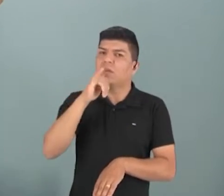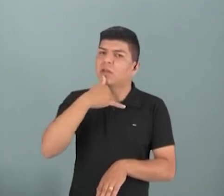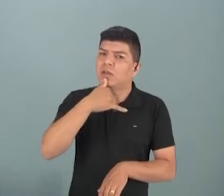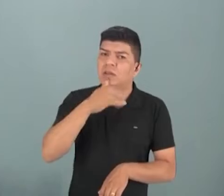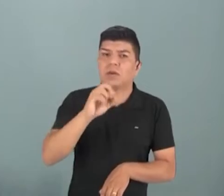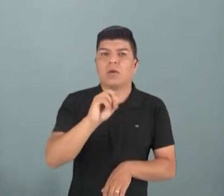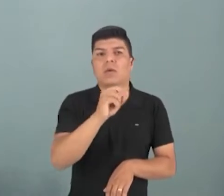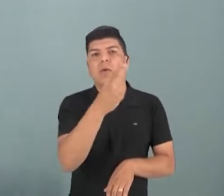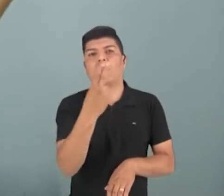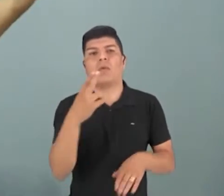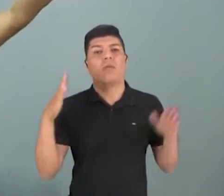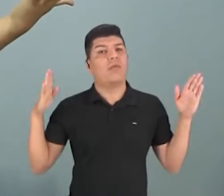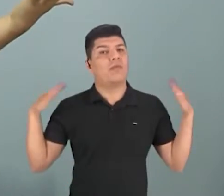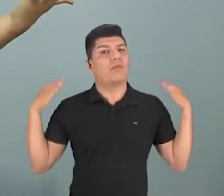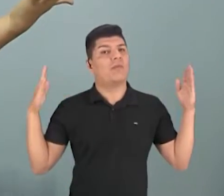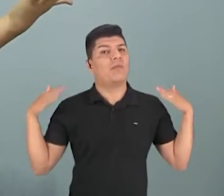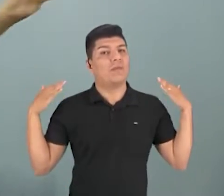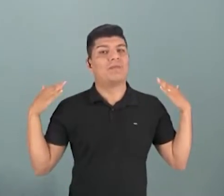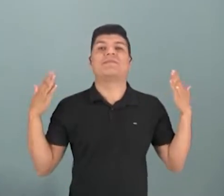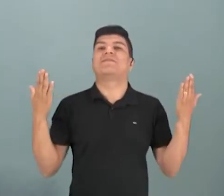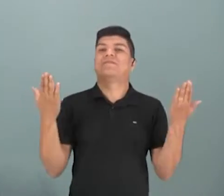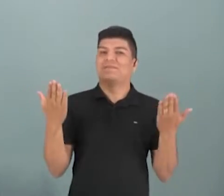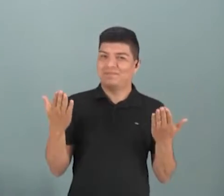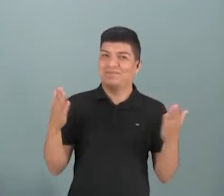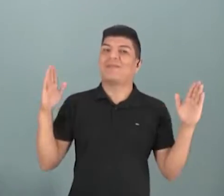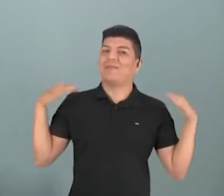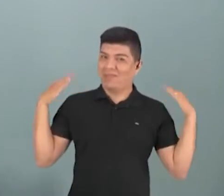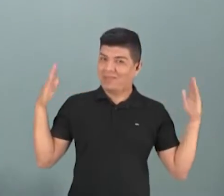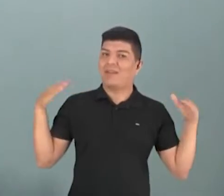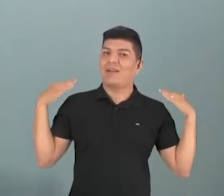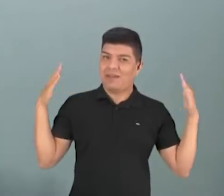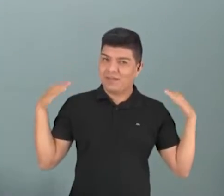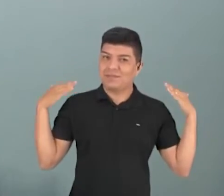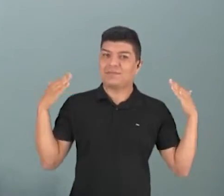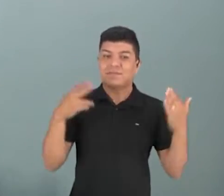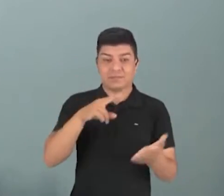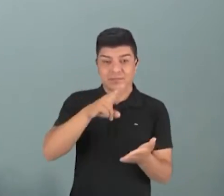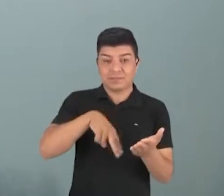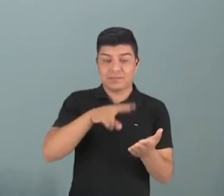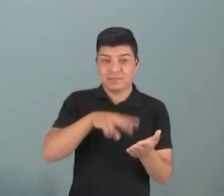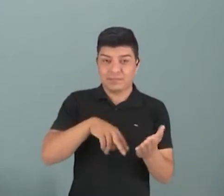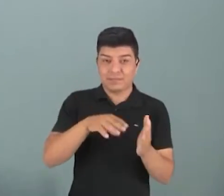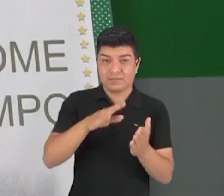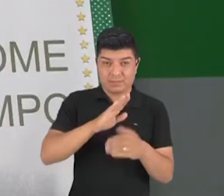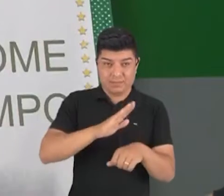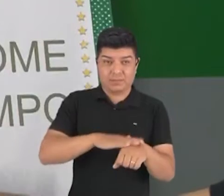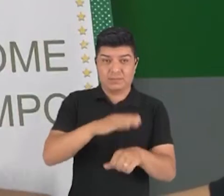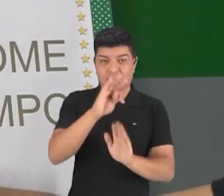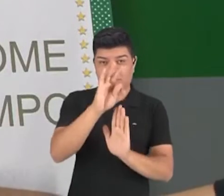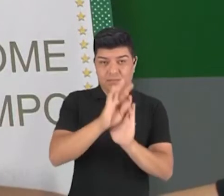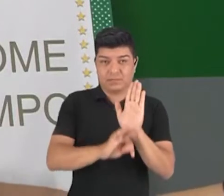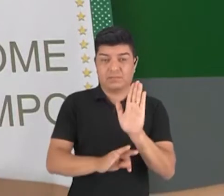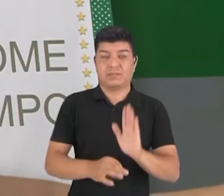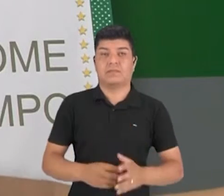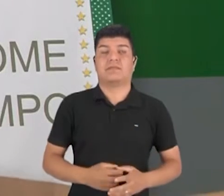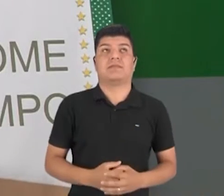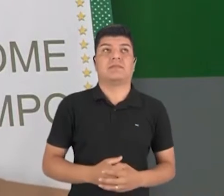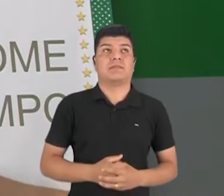alegre Alegre Vamos ler mais nosso texto